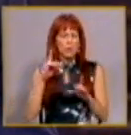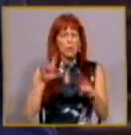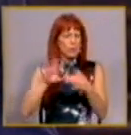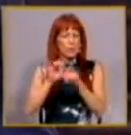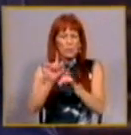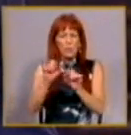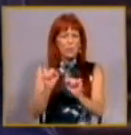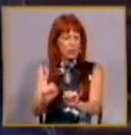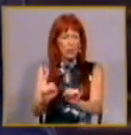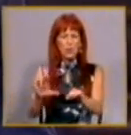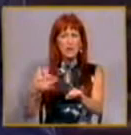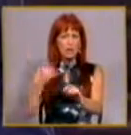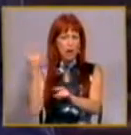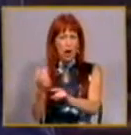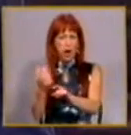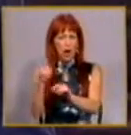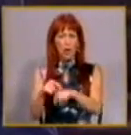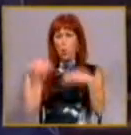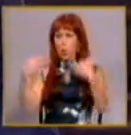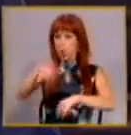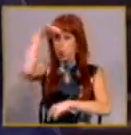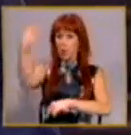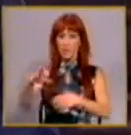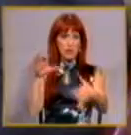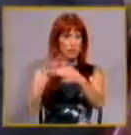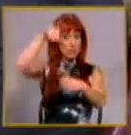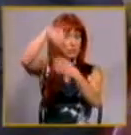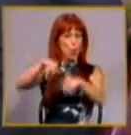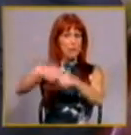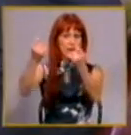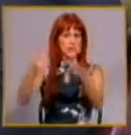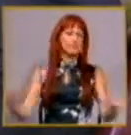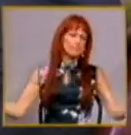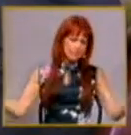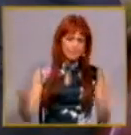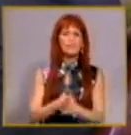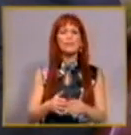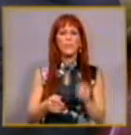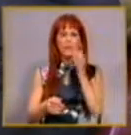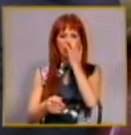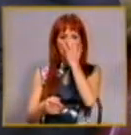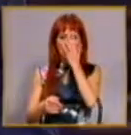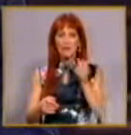que o CDS permanece nesta coligação. E todos sabemos...